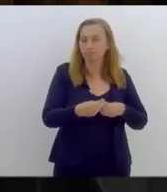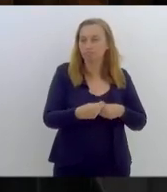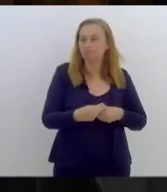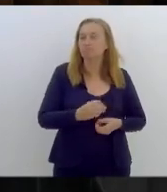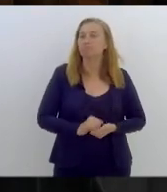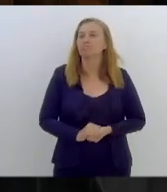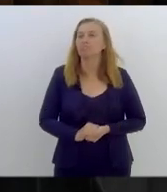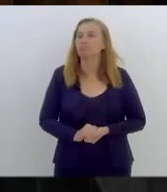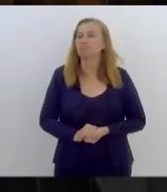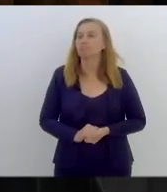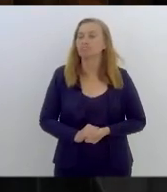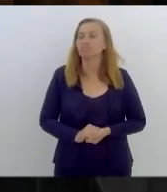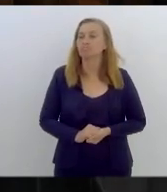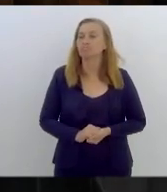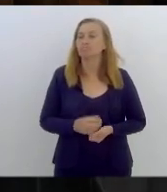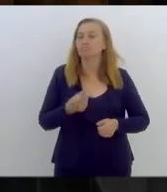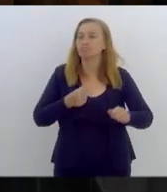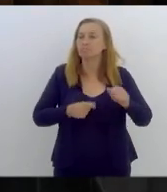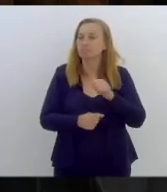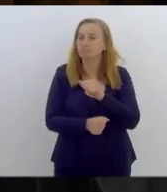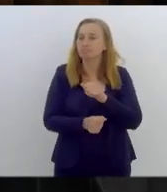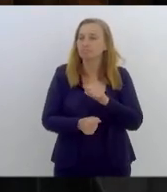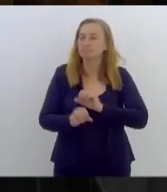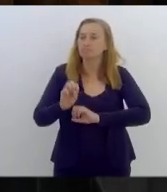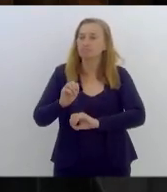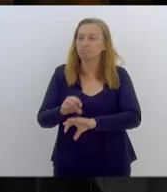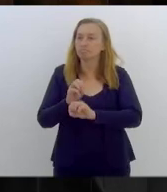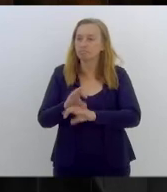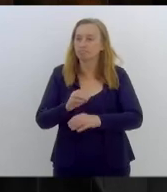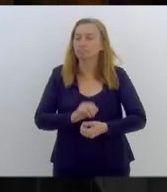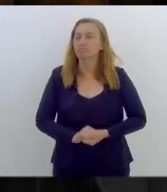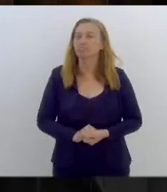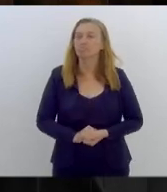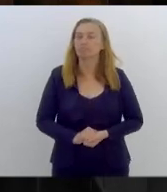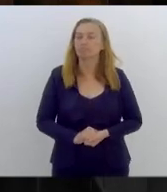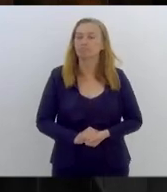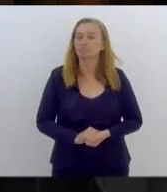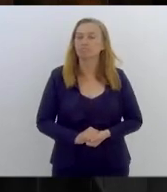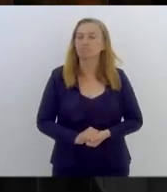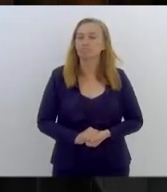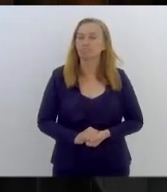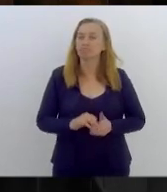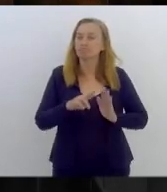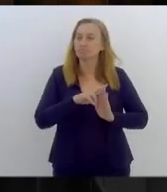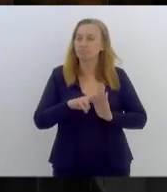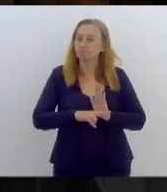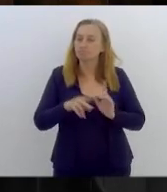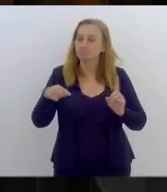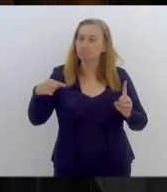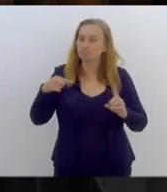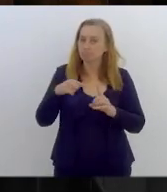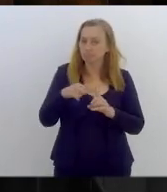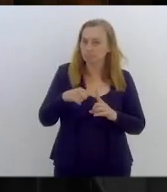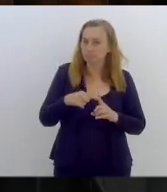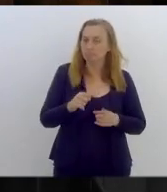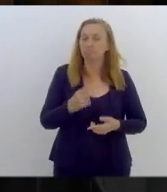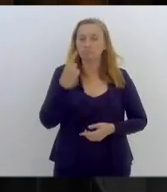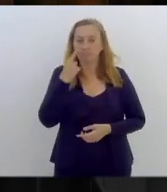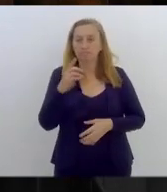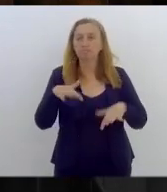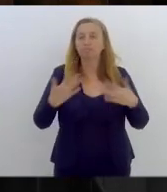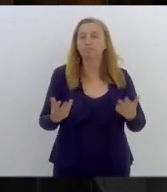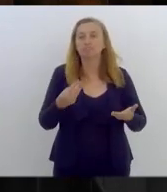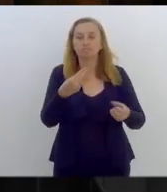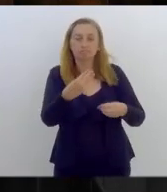para investir em educação com critérios objetivos para ver que